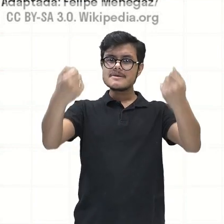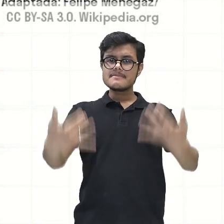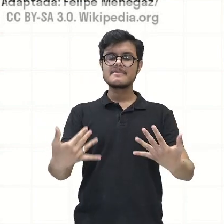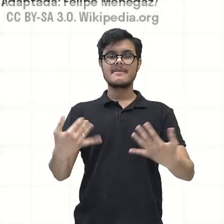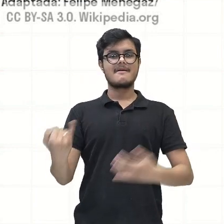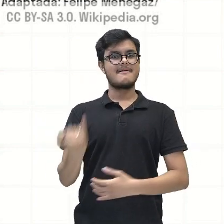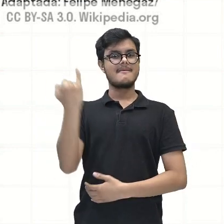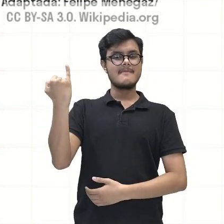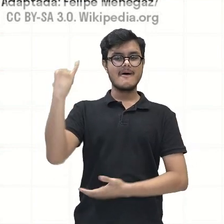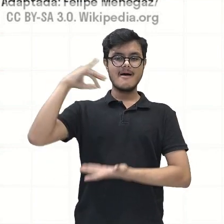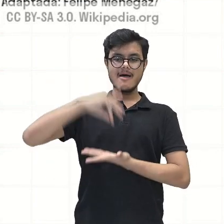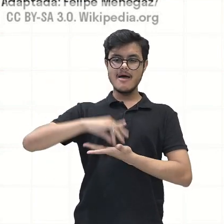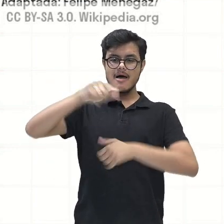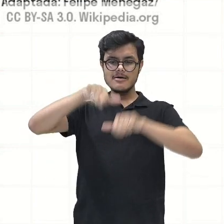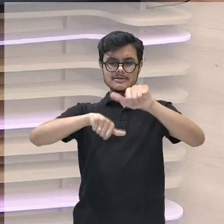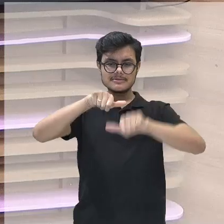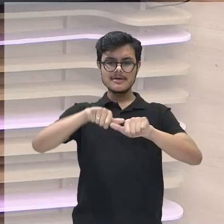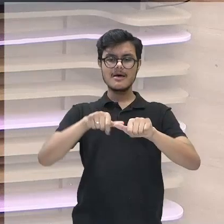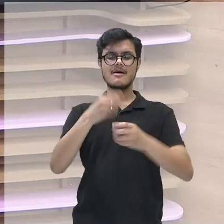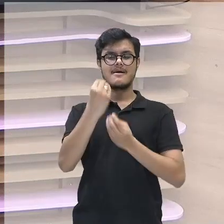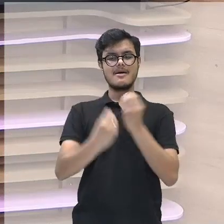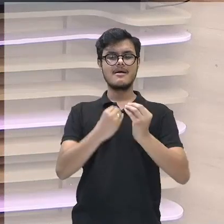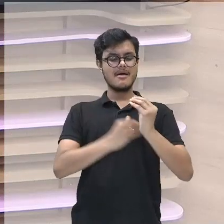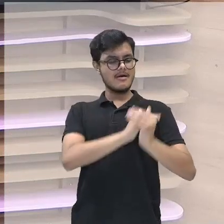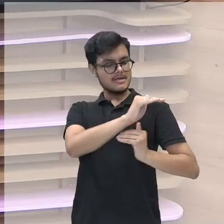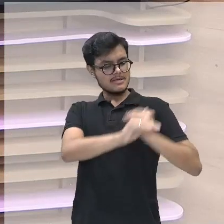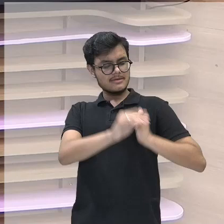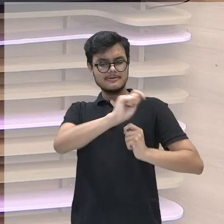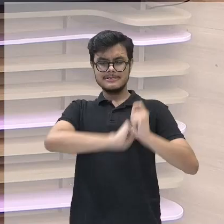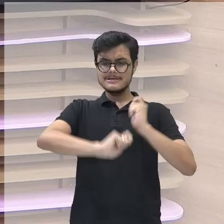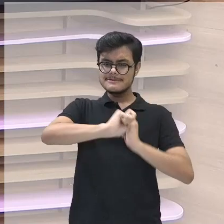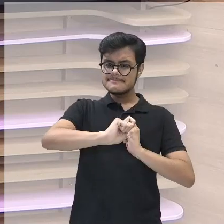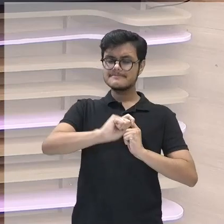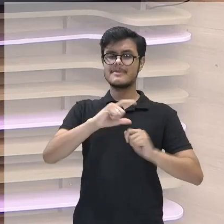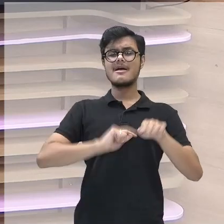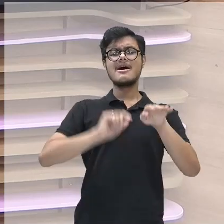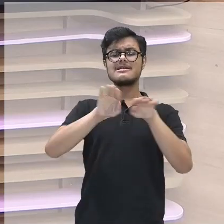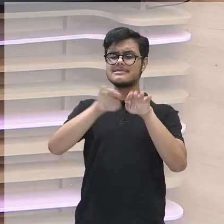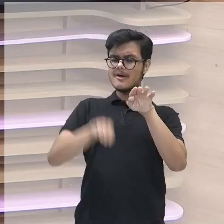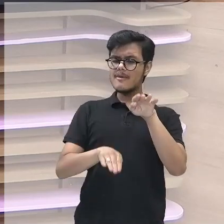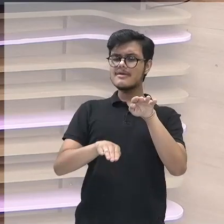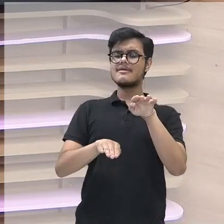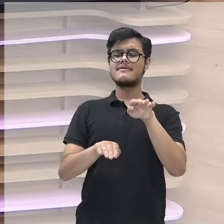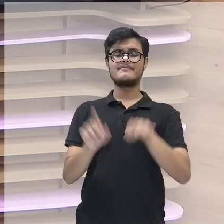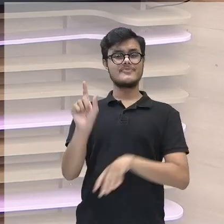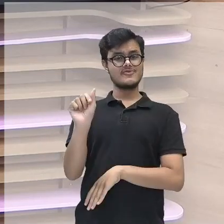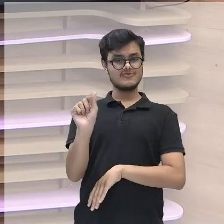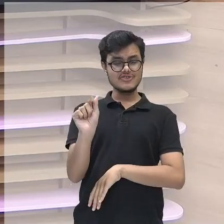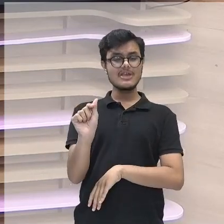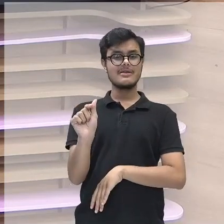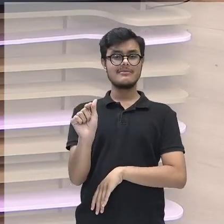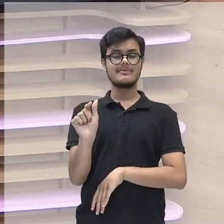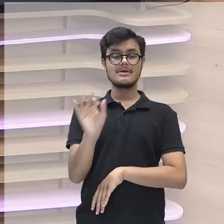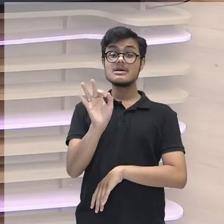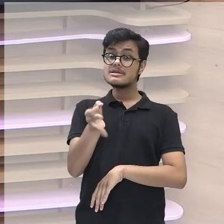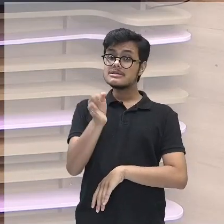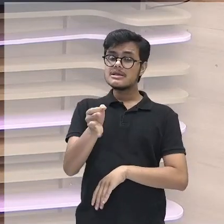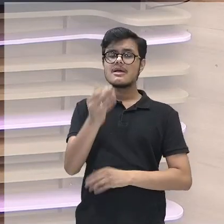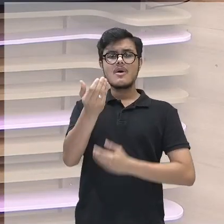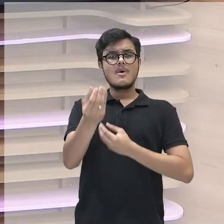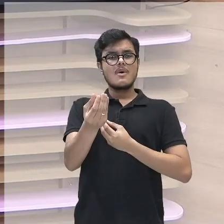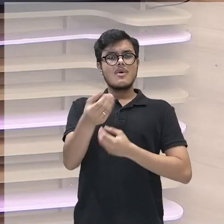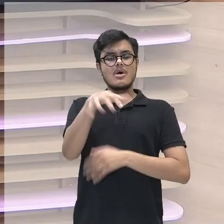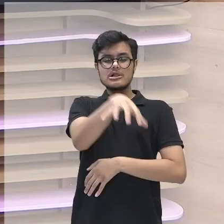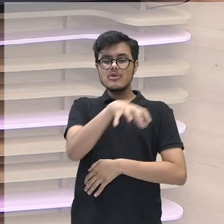questão, nessa análise, um pouco do desenvolvimento econômico, da desigualdade social, como que se desenvolveu essas